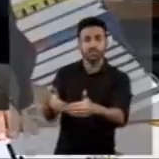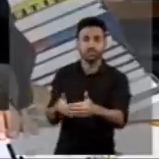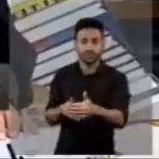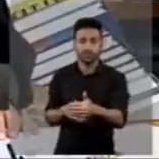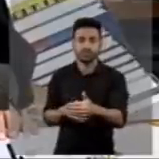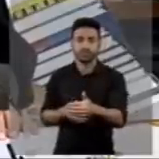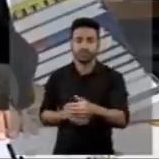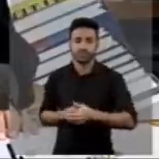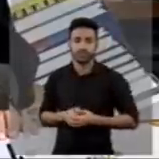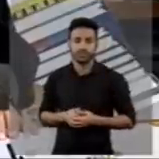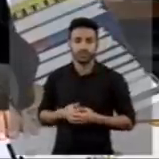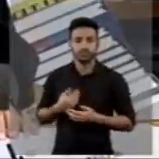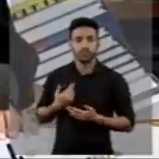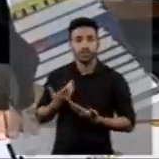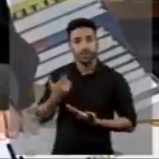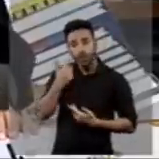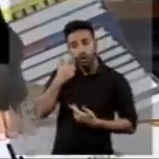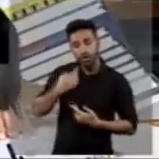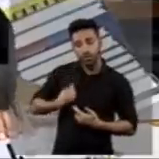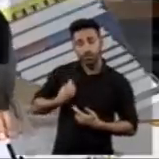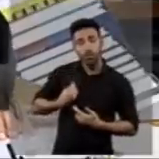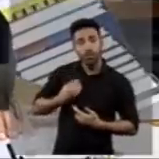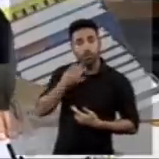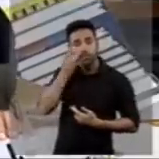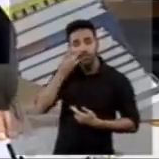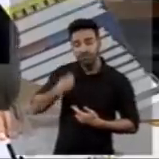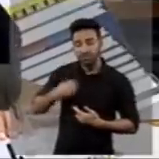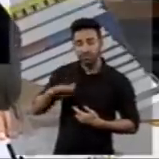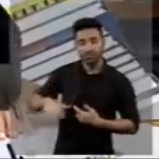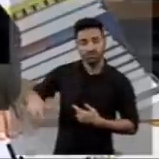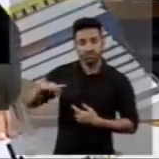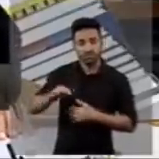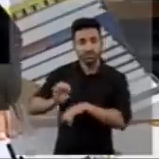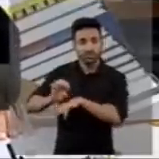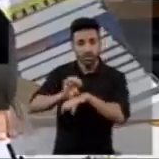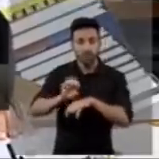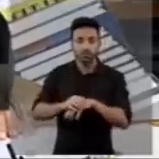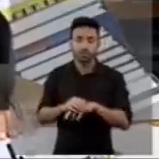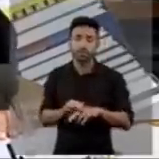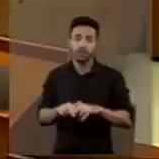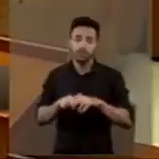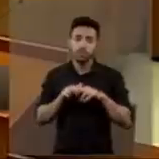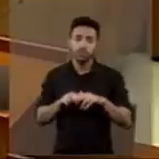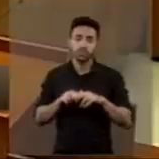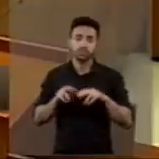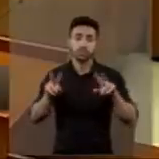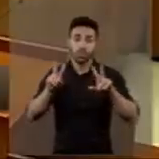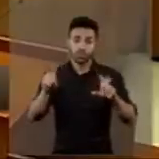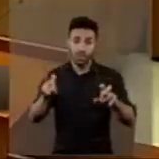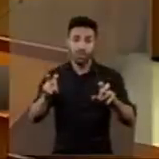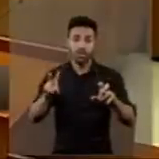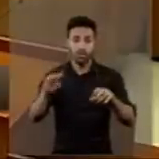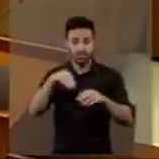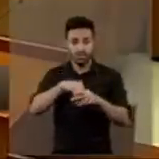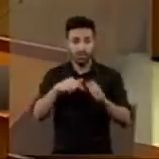à realidade local. A ressaltar essa ótica, a própria temática versada nesta ação